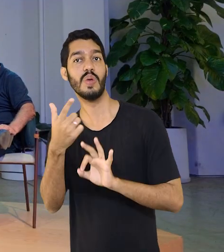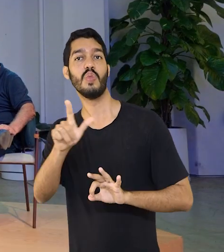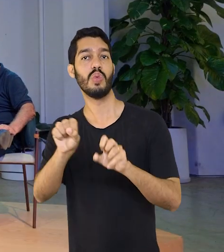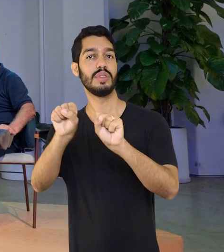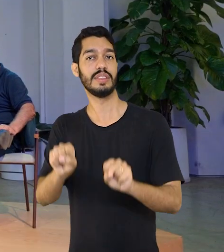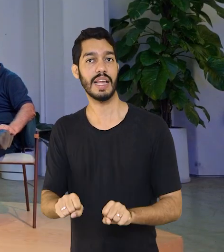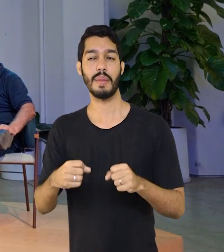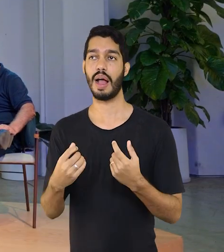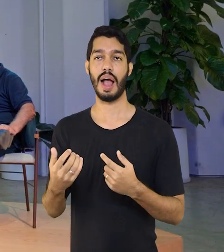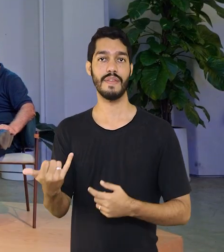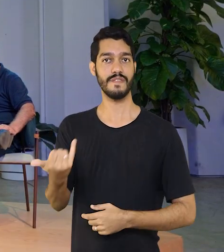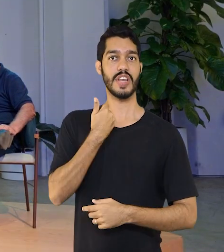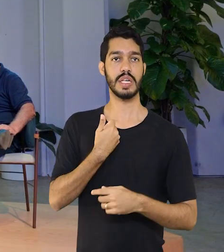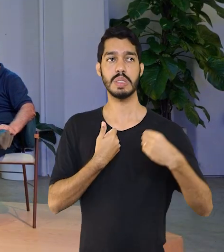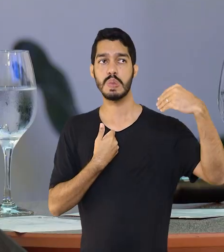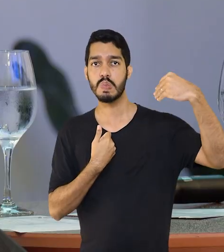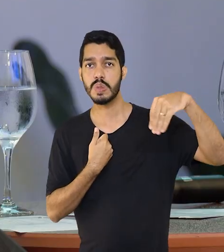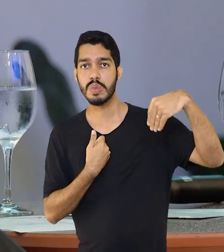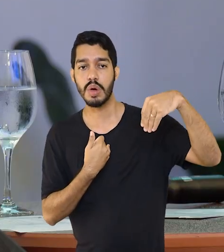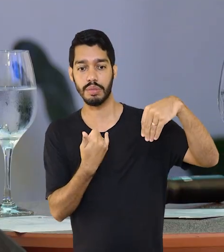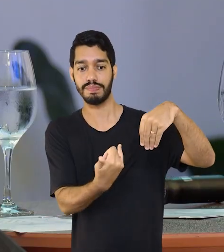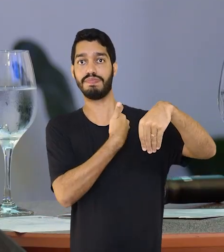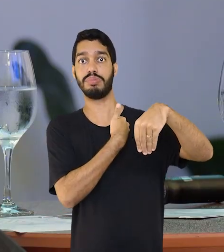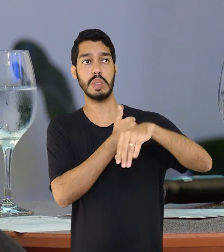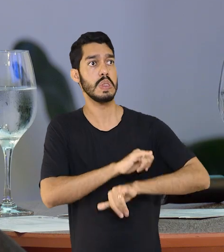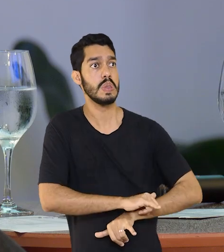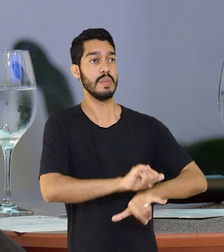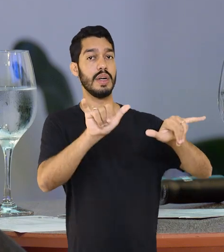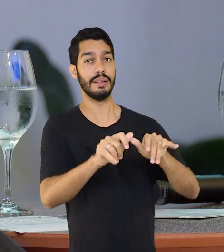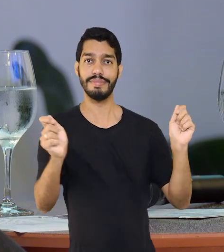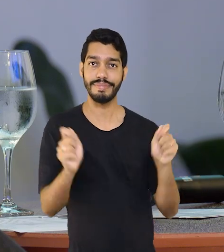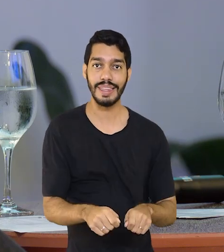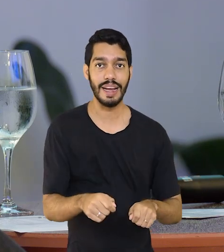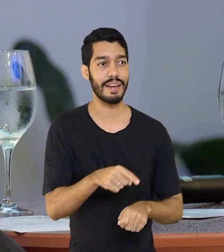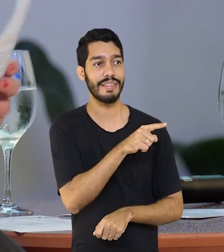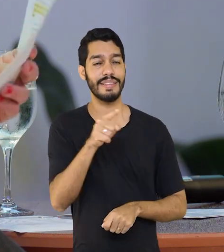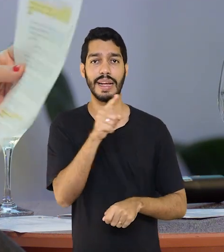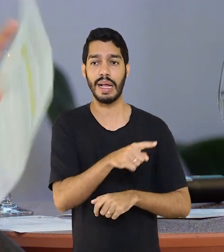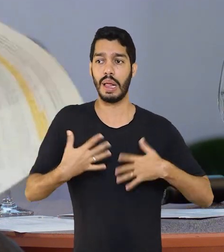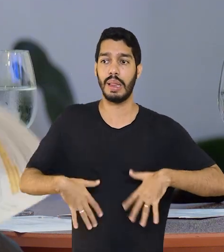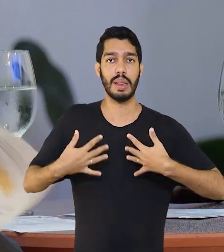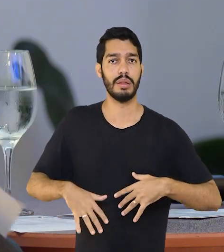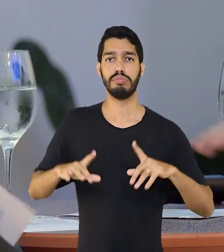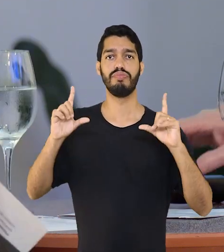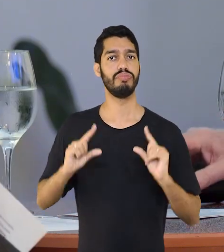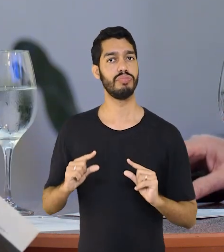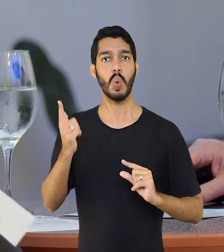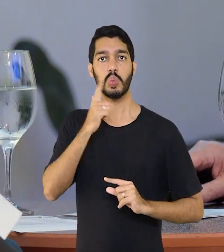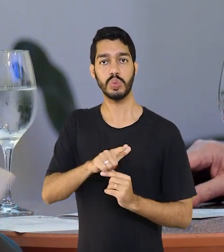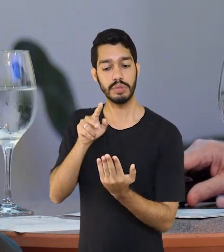alertas, né, de monitoramento, você também consegue reduzir uma série de danos. Enfim, os exemplos,